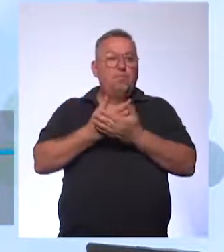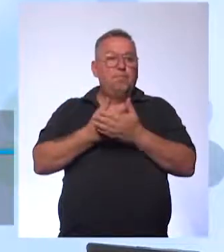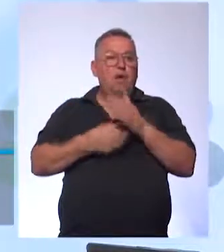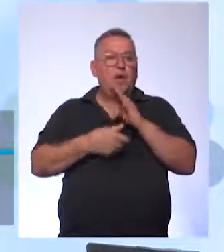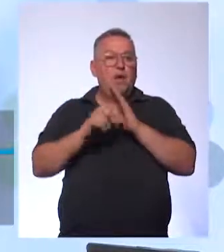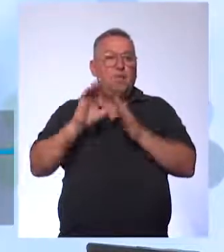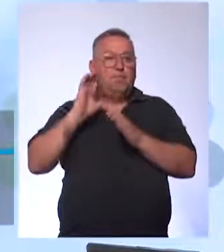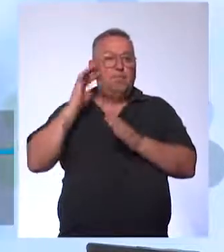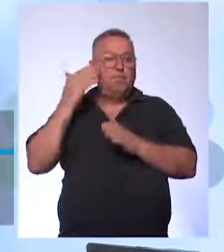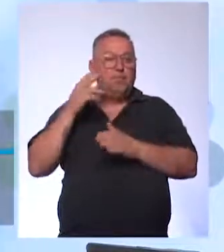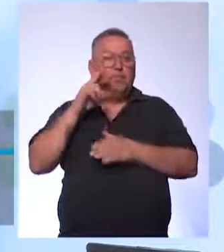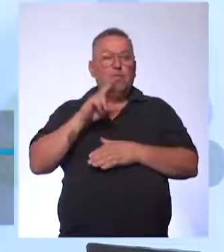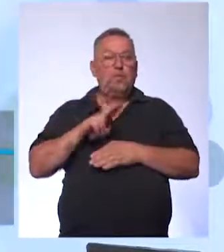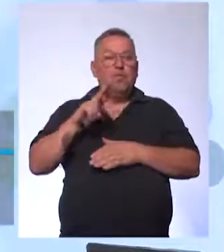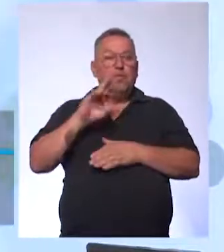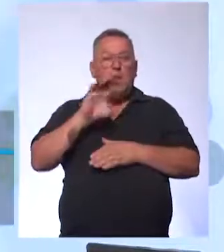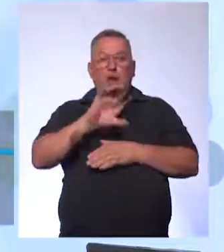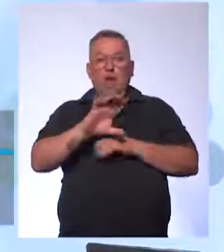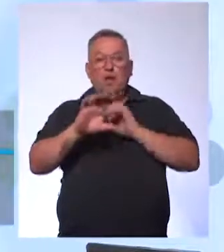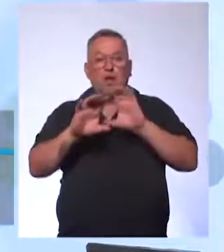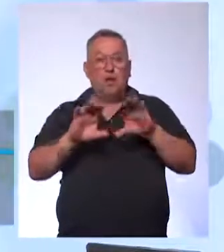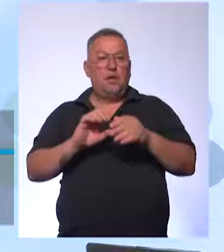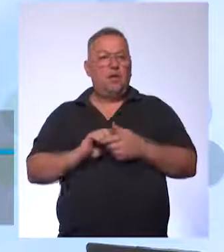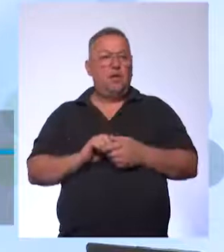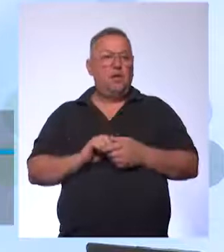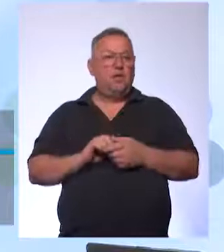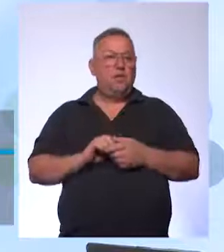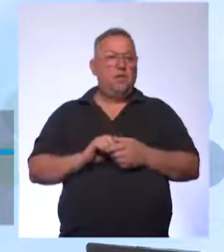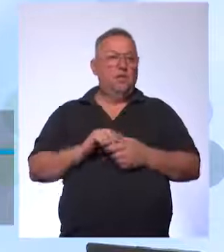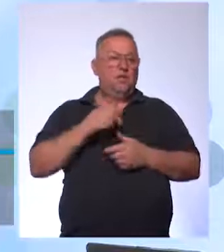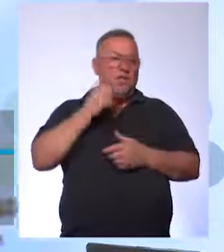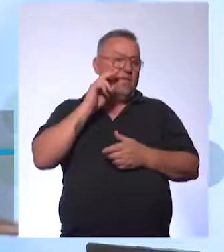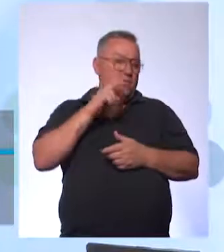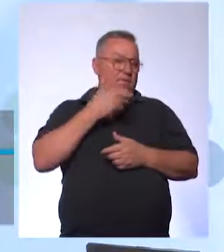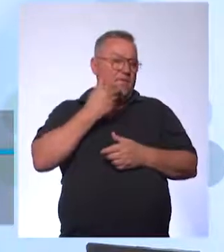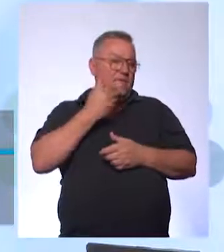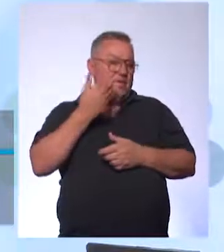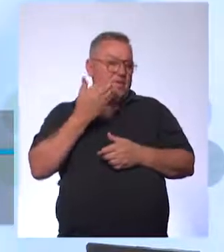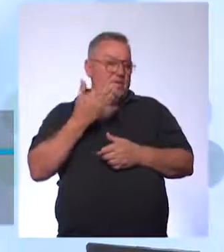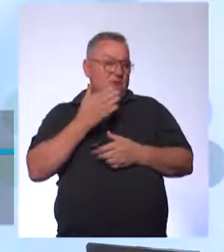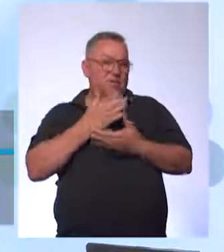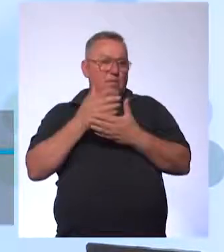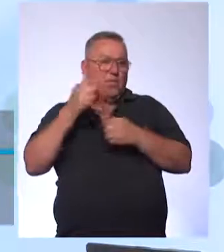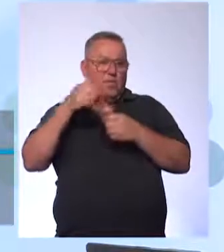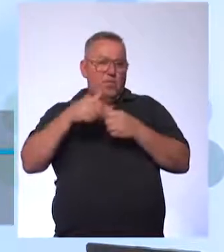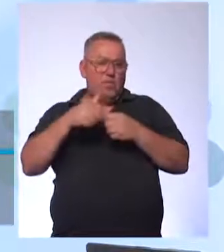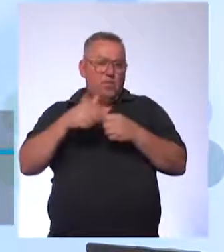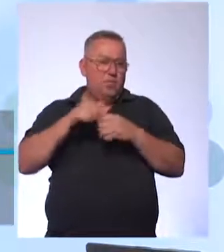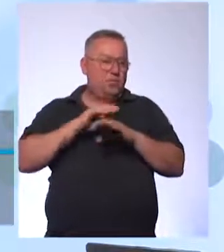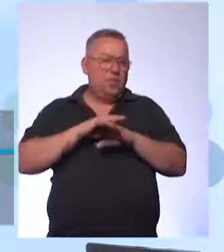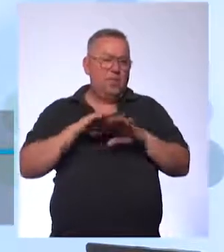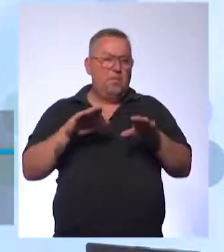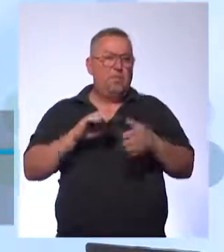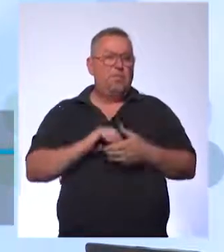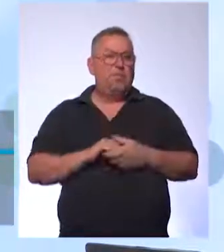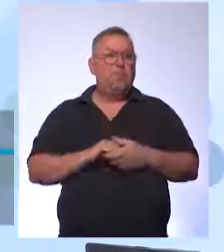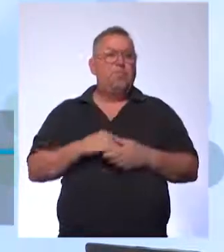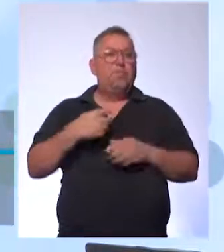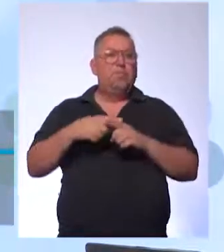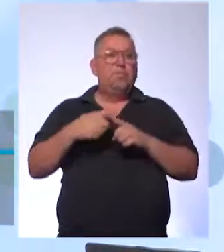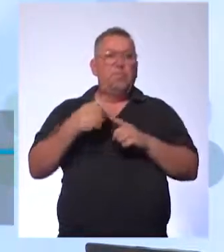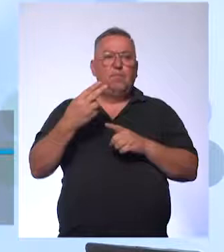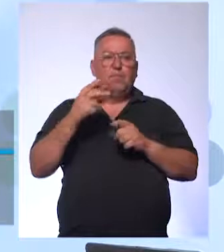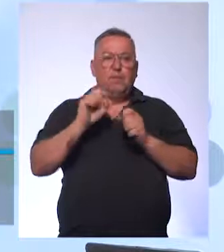tomar a decisão. Vamos utilizar essa ou vamos utilizar aquela. Senão era fácil, né? A gente parava de usar petróleo e colocava eólica em todo lugar. Por que que não